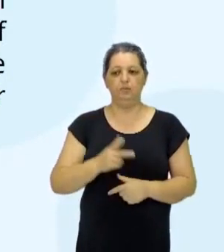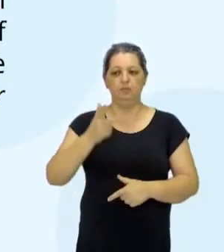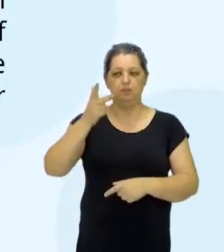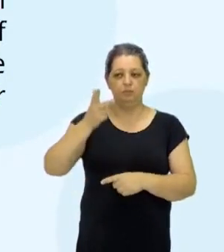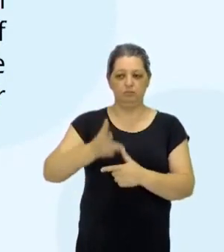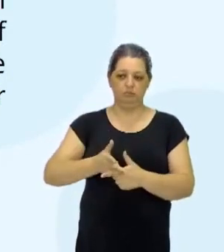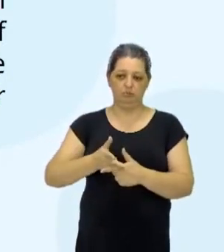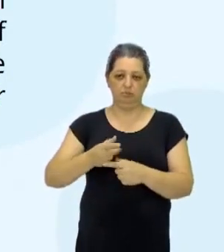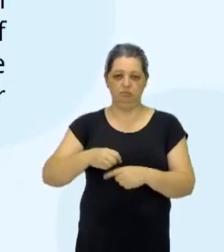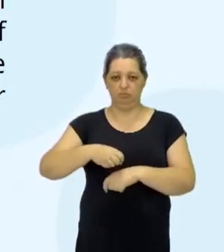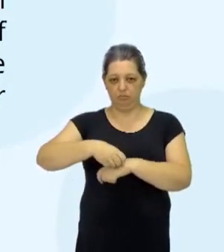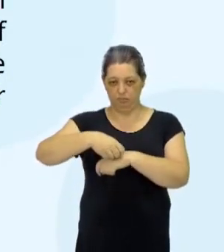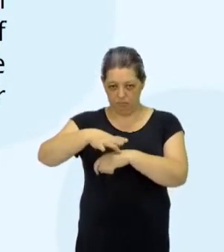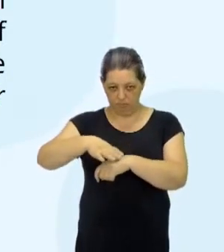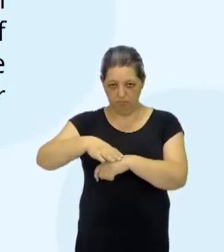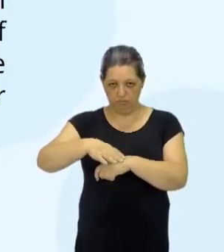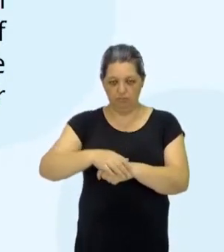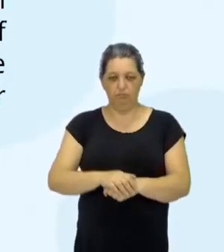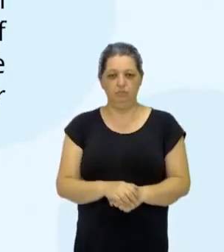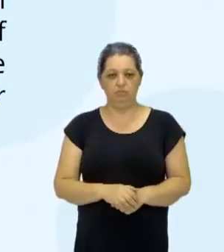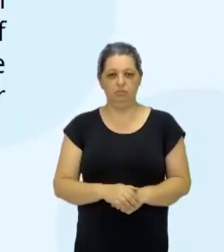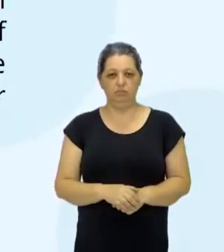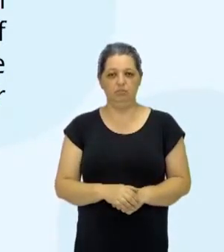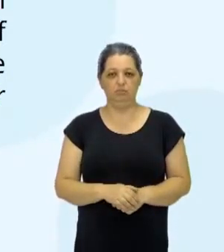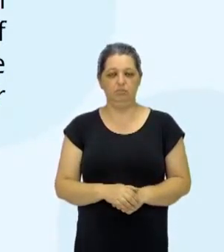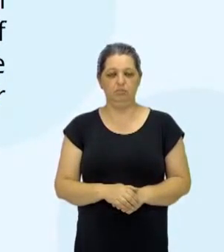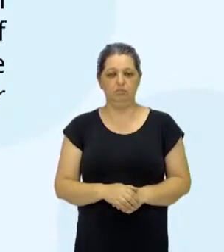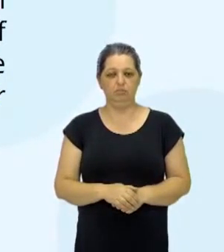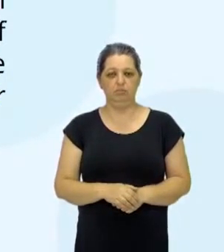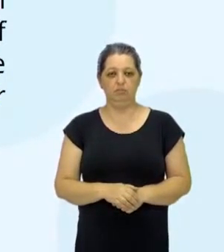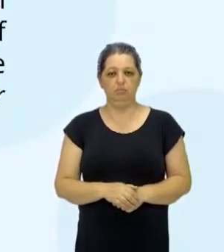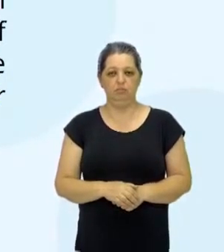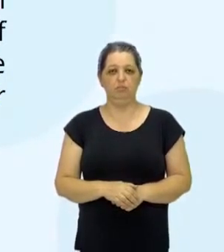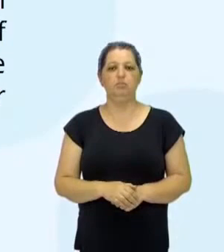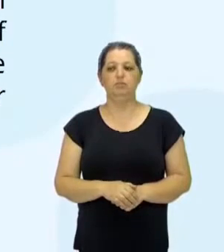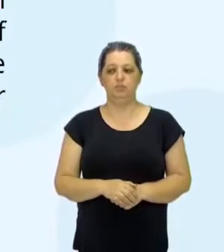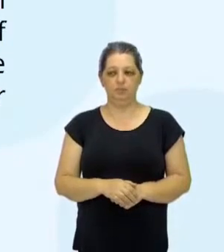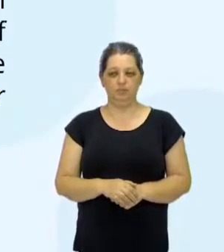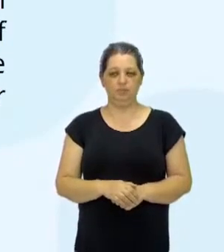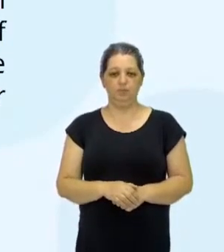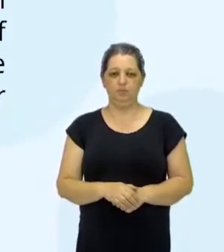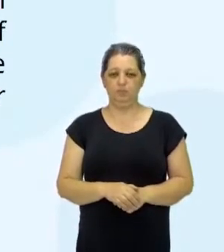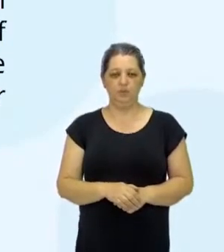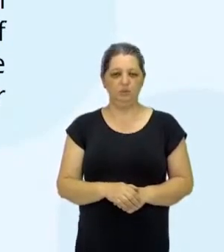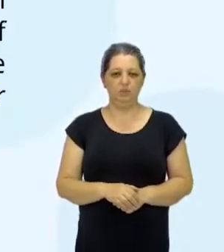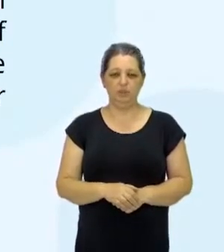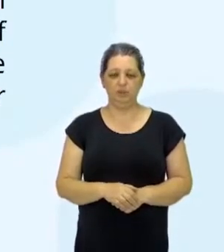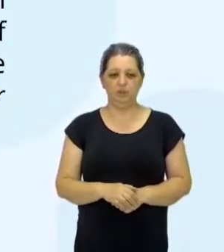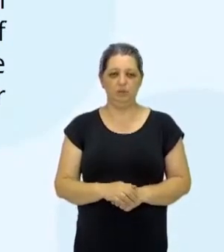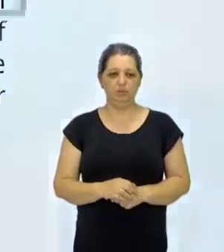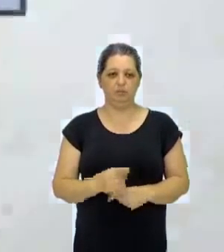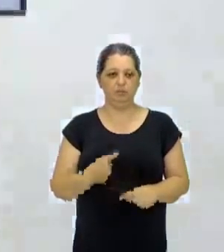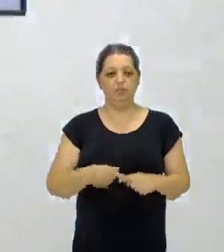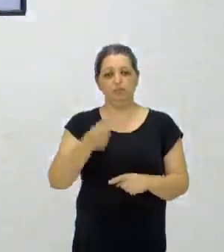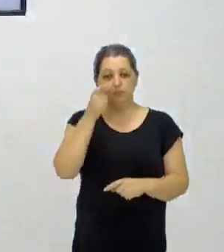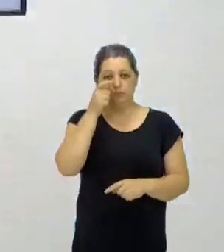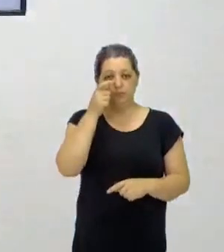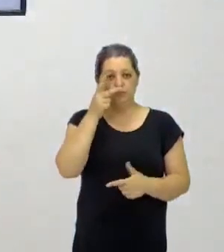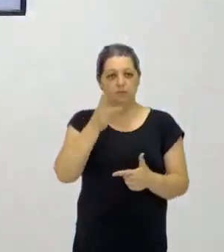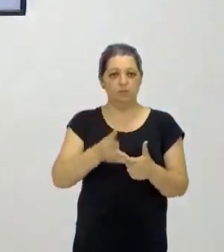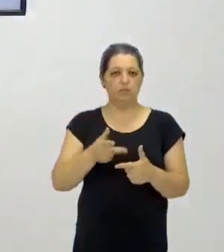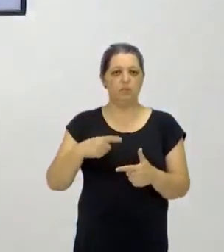sobre a discriminação de gênero da Índia e violência. Esse vídeo ele é muito interessante porque nós temos